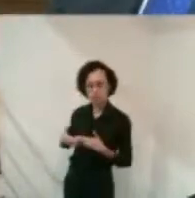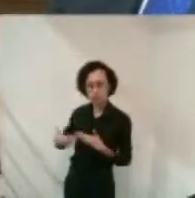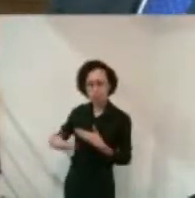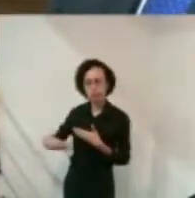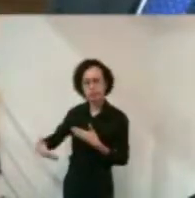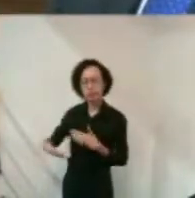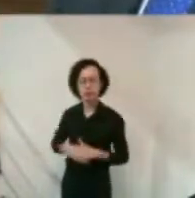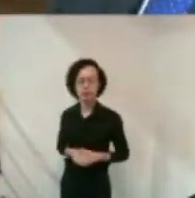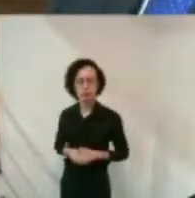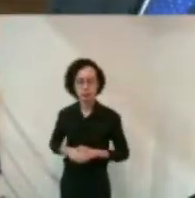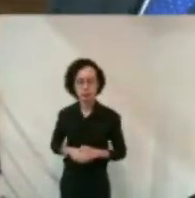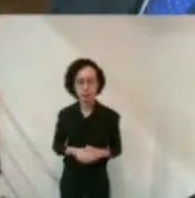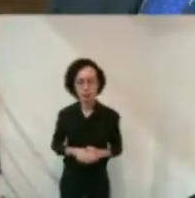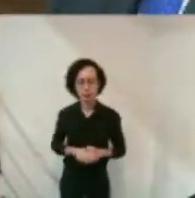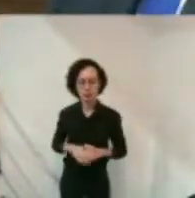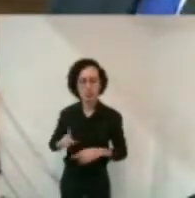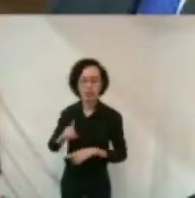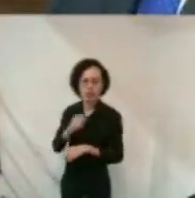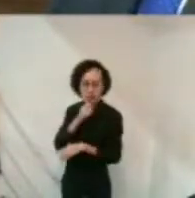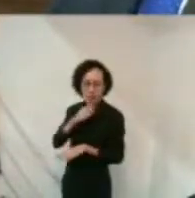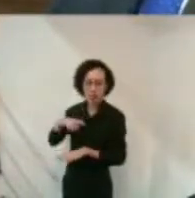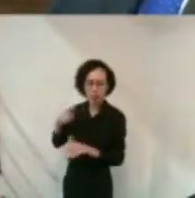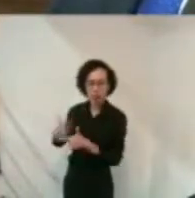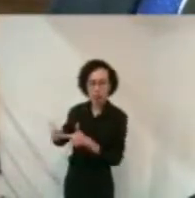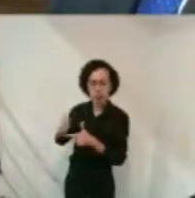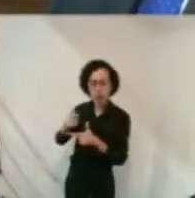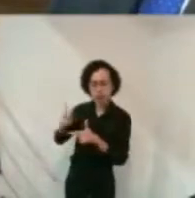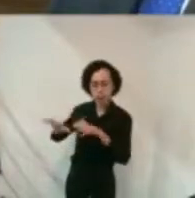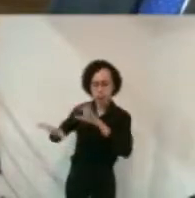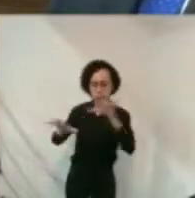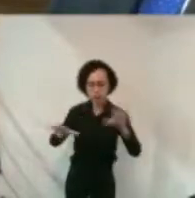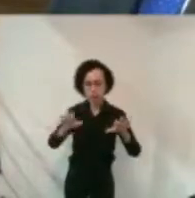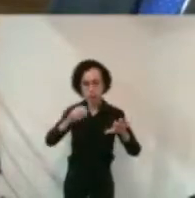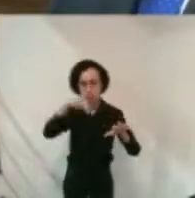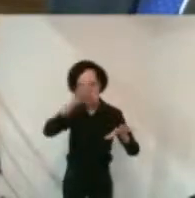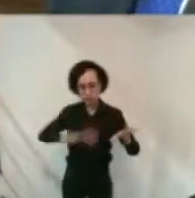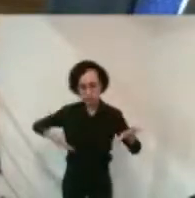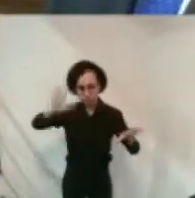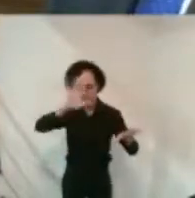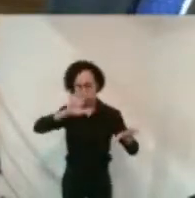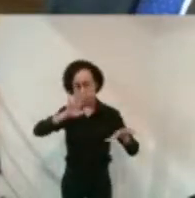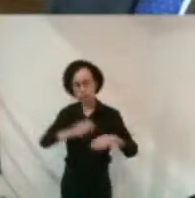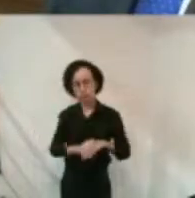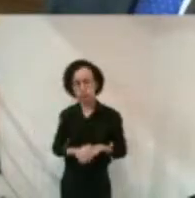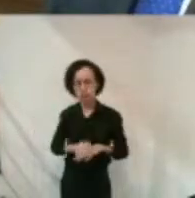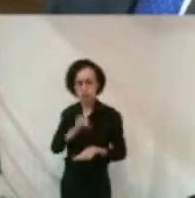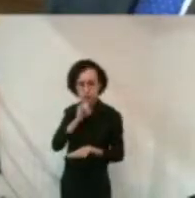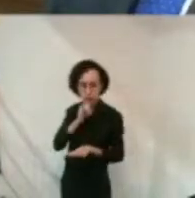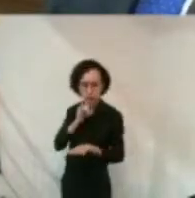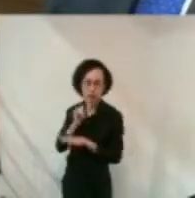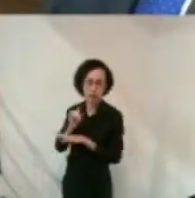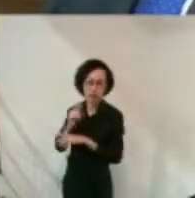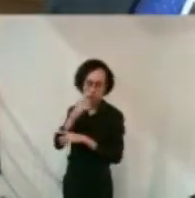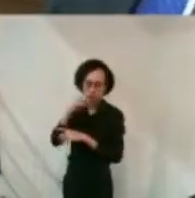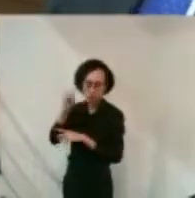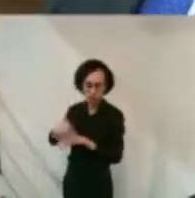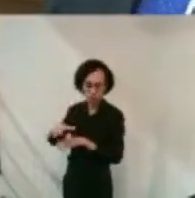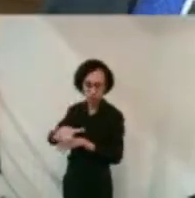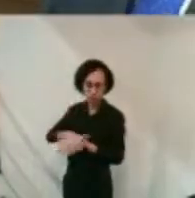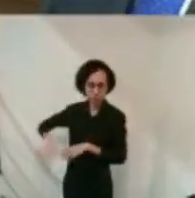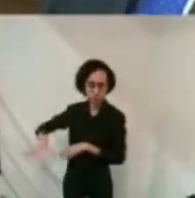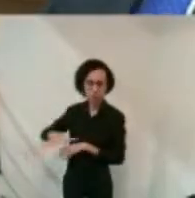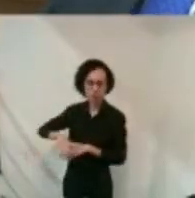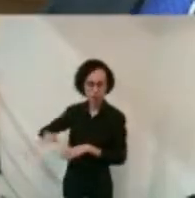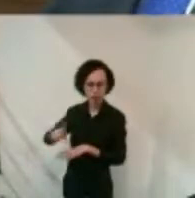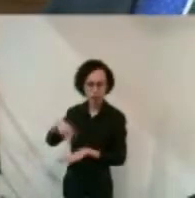arcaicos que ainda encontramos em todo o território nacional. É exemplo dos lixões que tanto combatemos